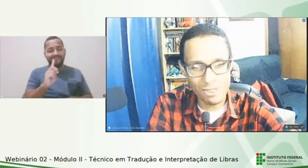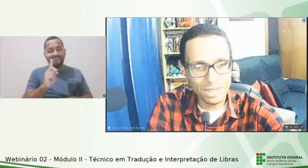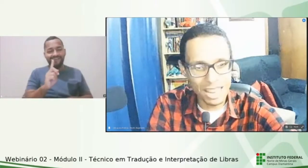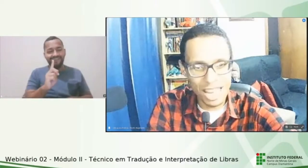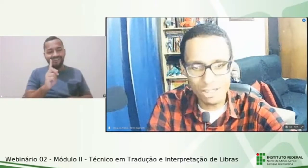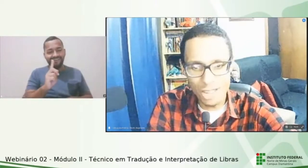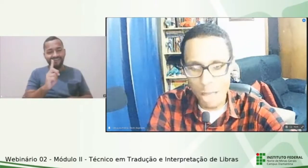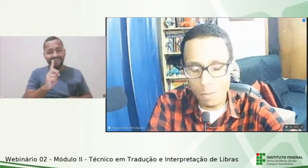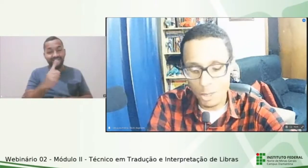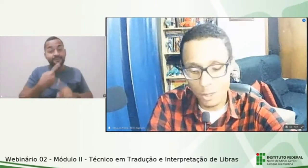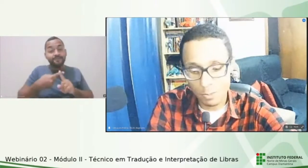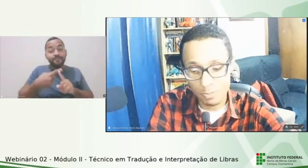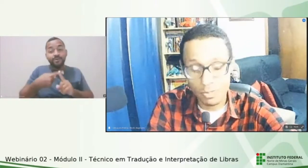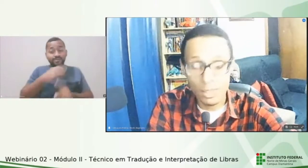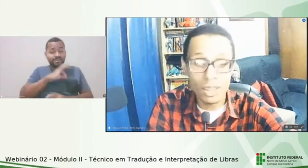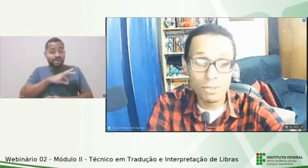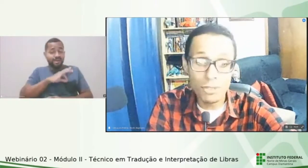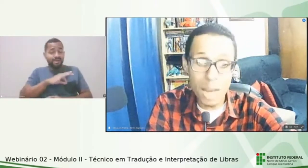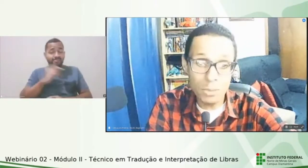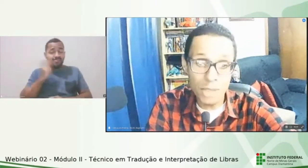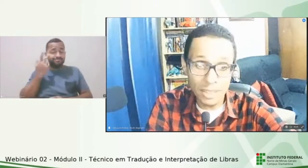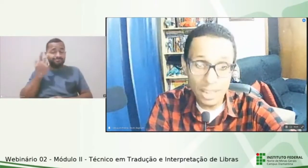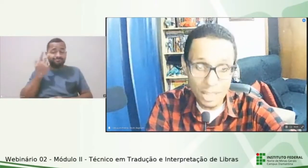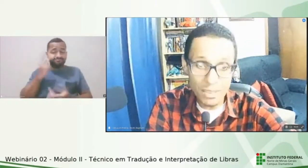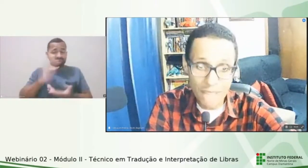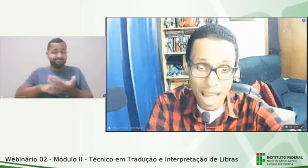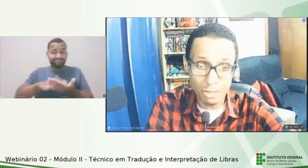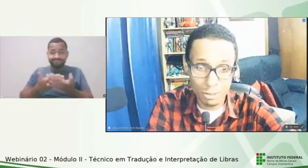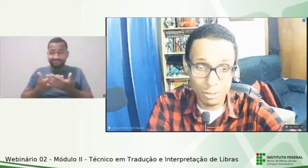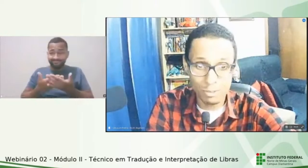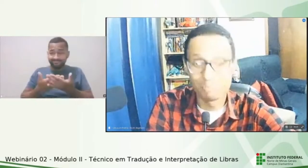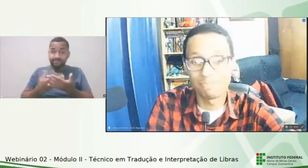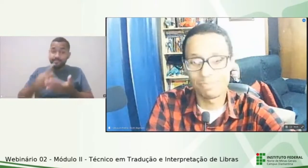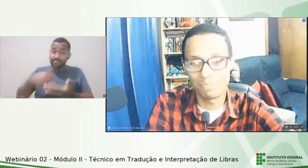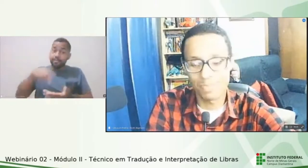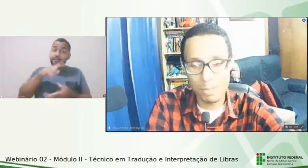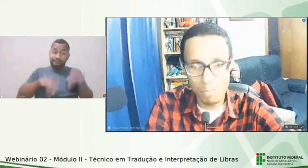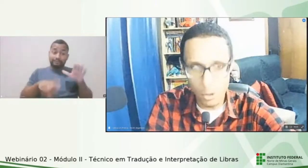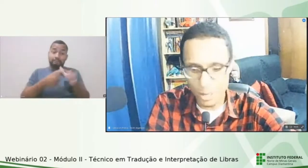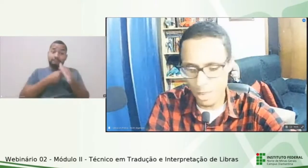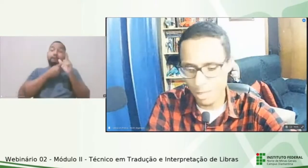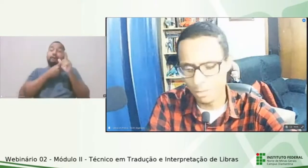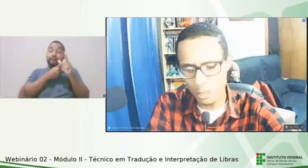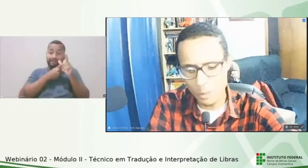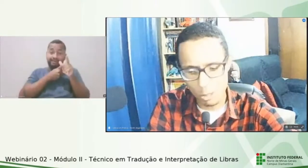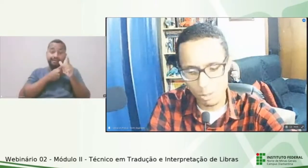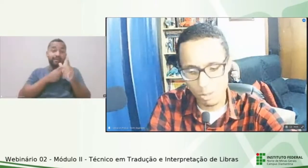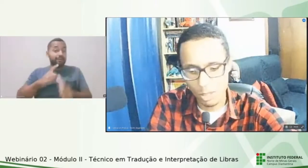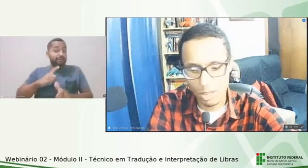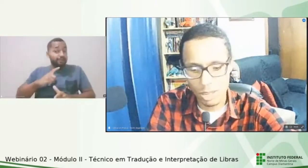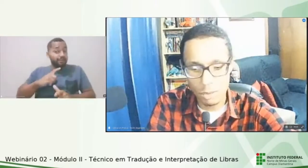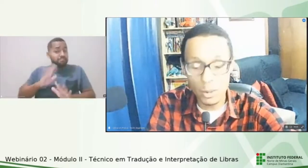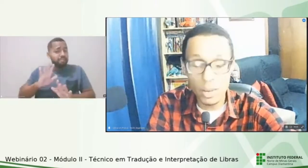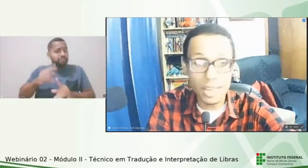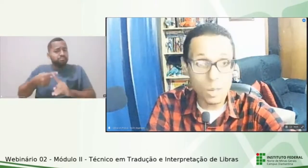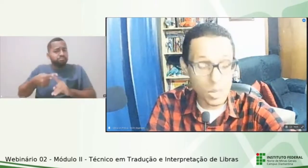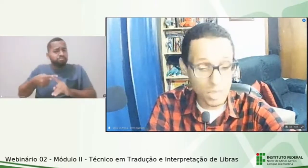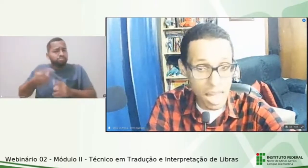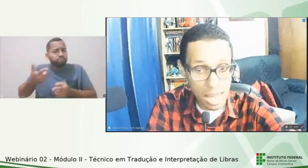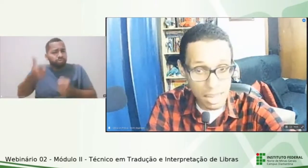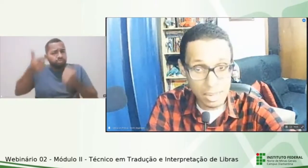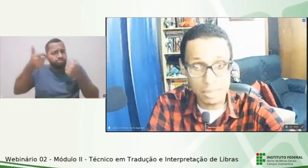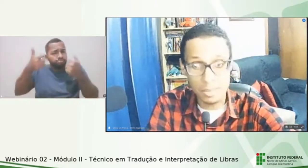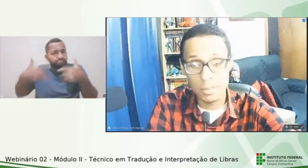com o salário de intérprete. Ficamos até endividados. Por que que eu falo isso? Porque na